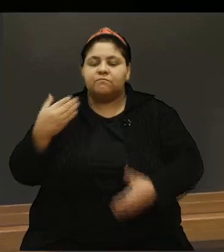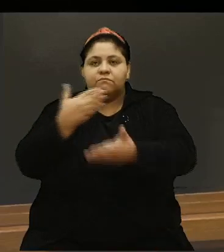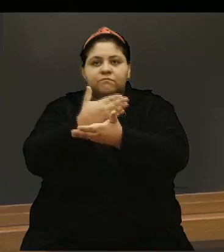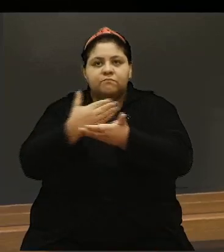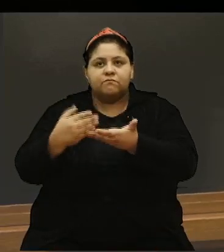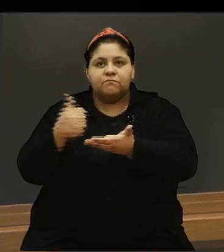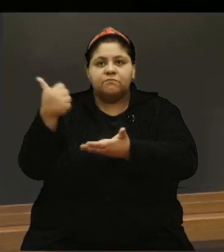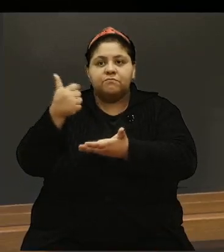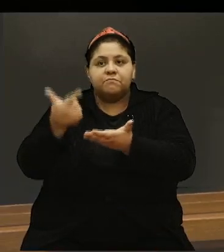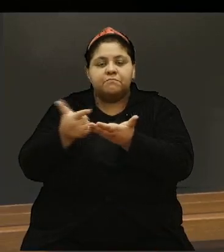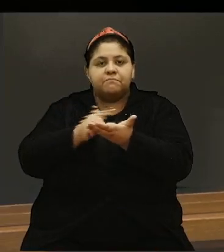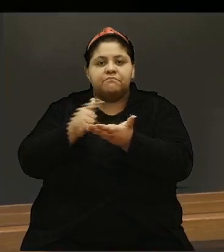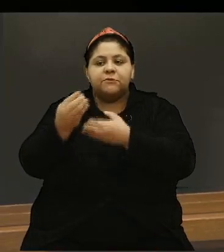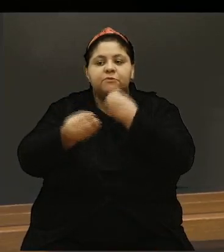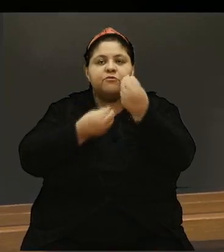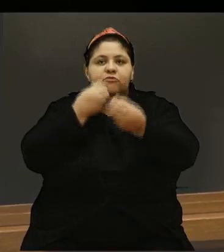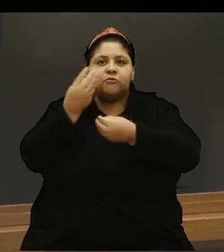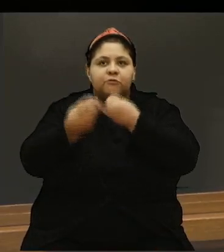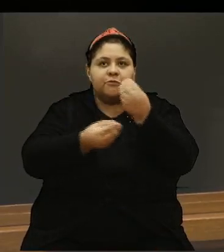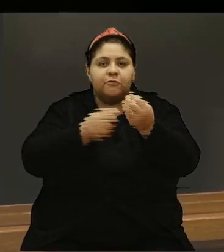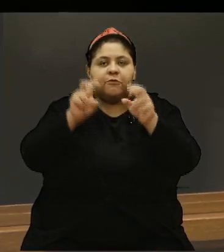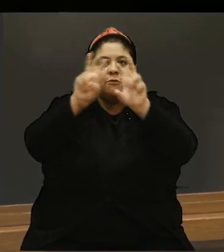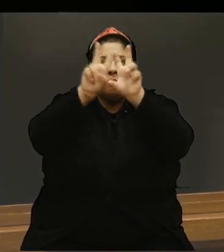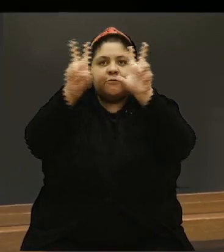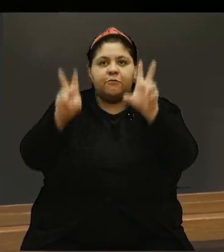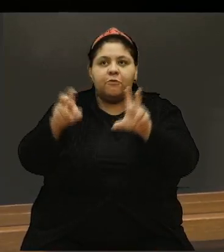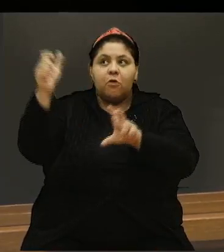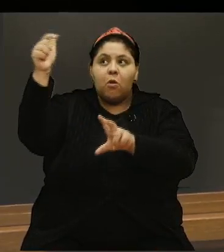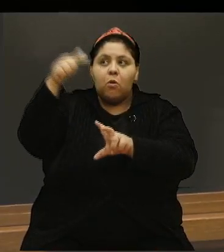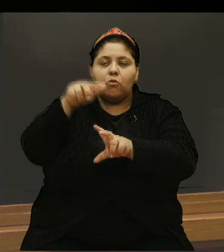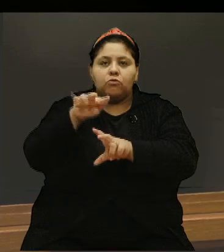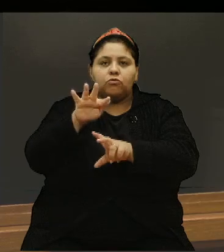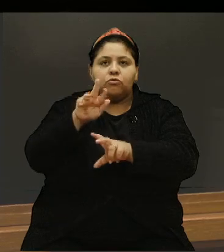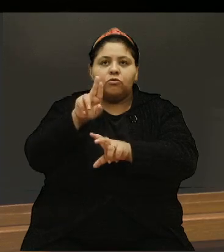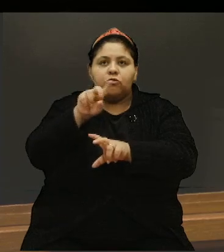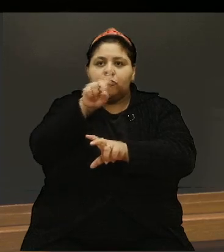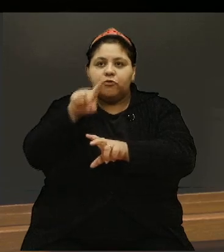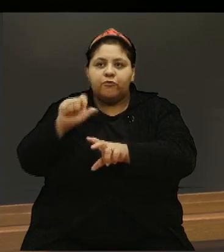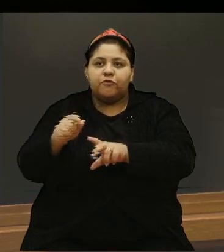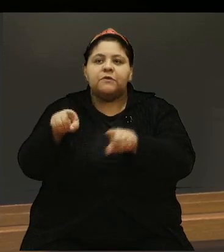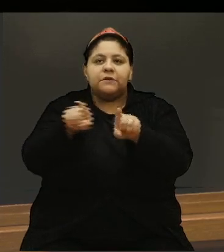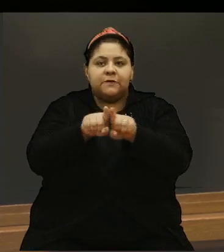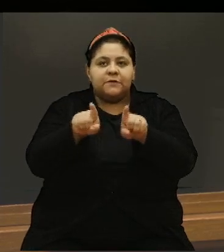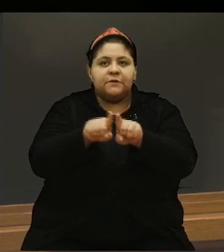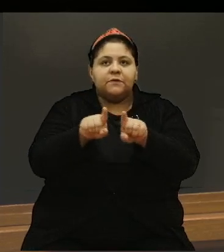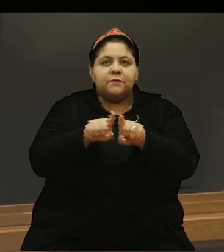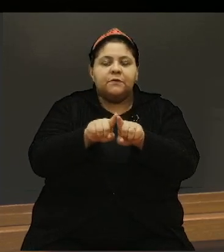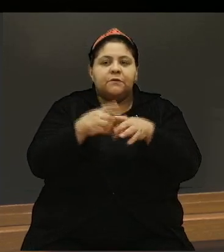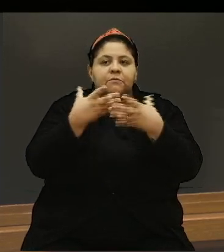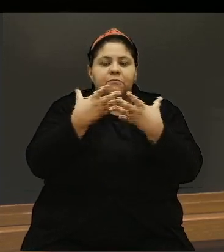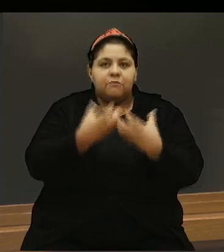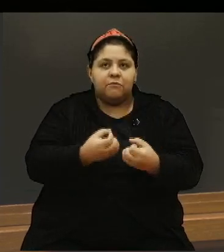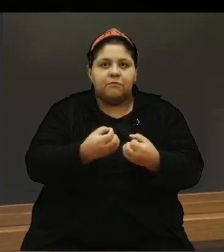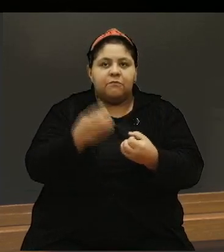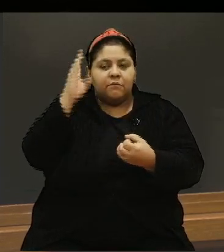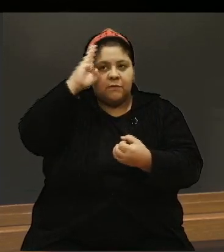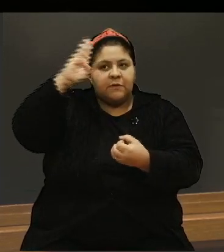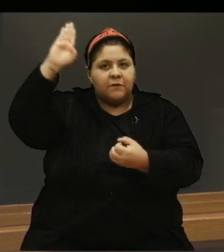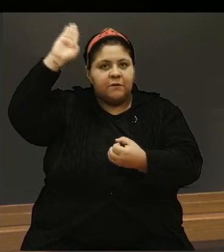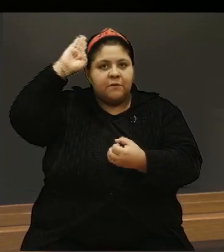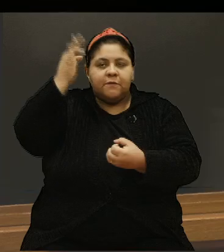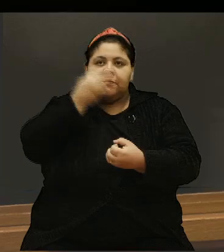primeiro livro de poesias, intitulado Luz Difusa. Naquele mesmo ano, foi empossada na Academia Caxiense de